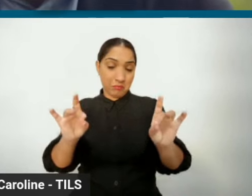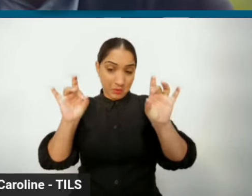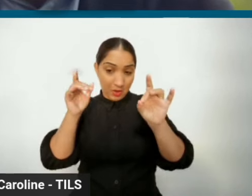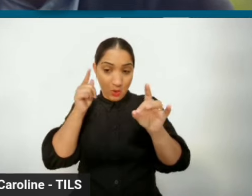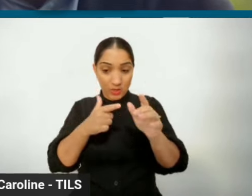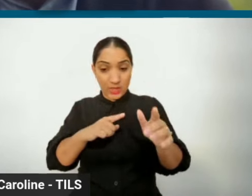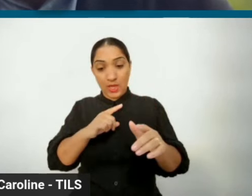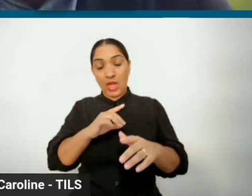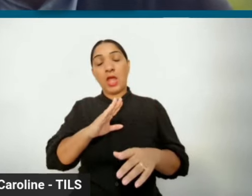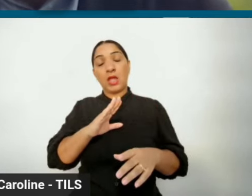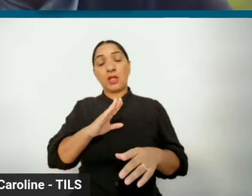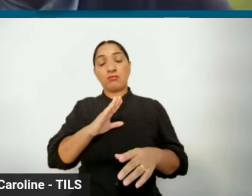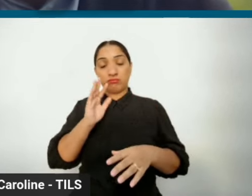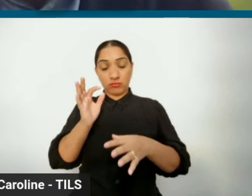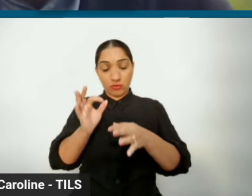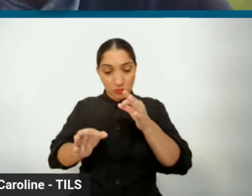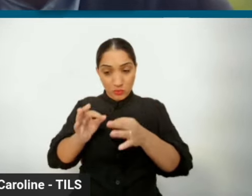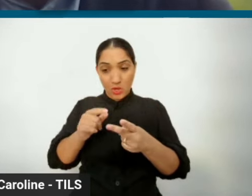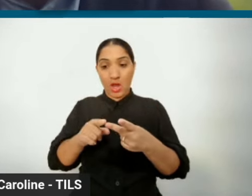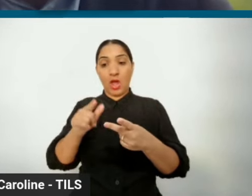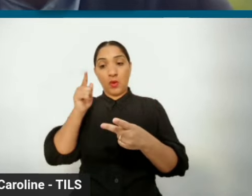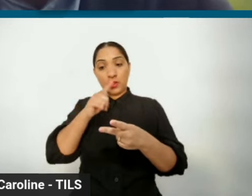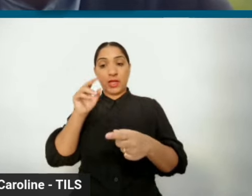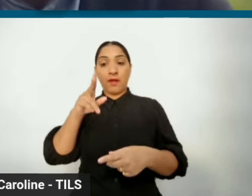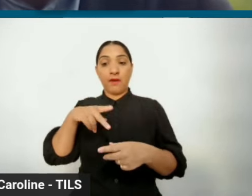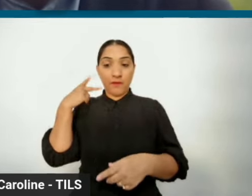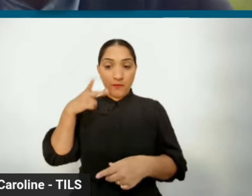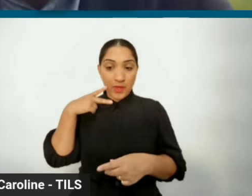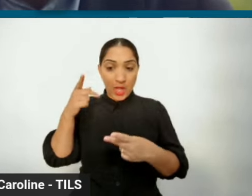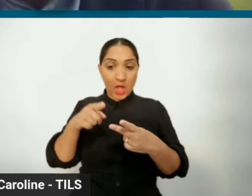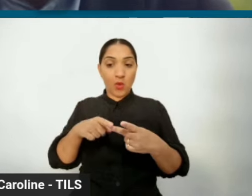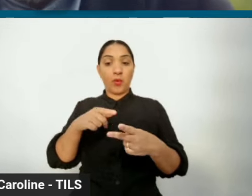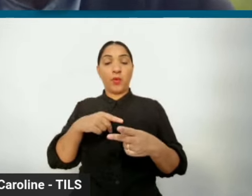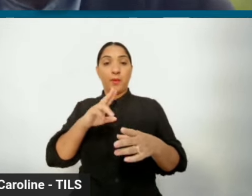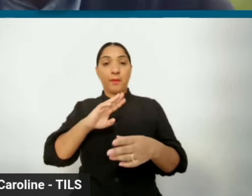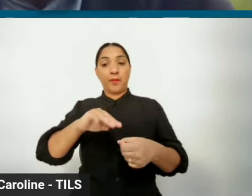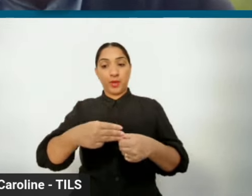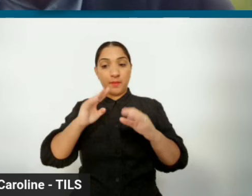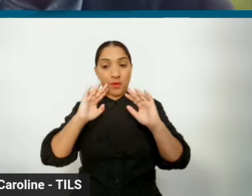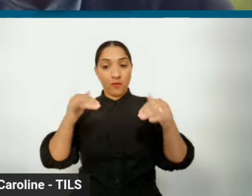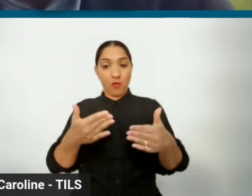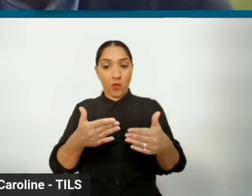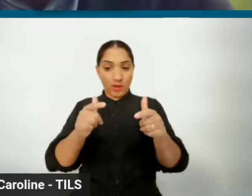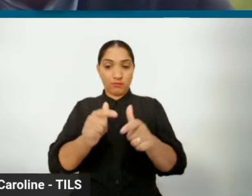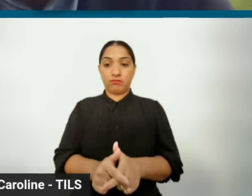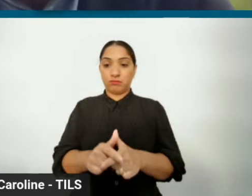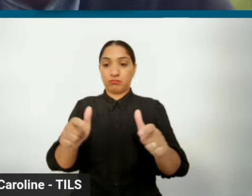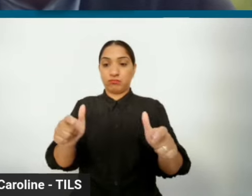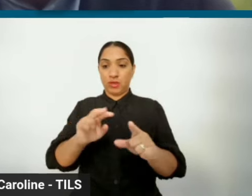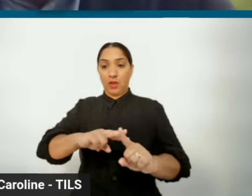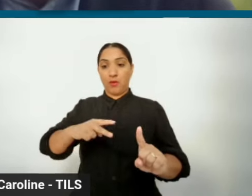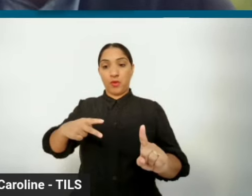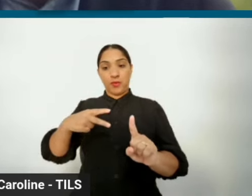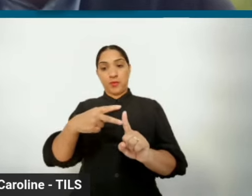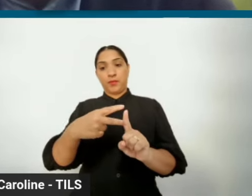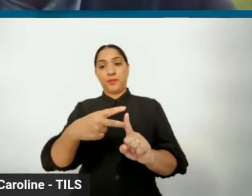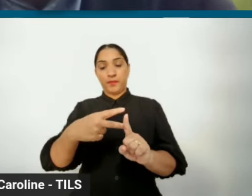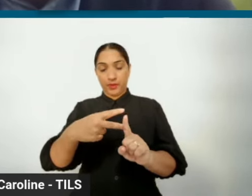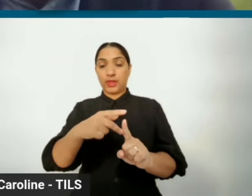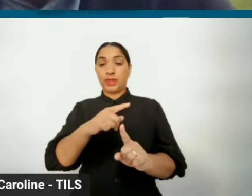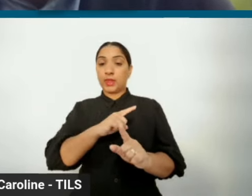de eleições municipais, vereadores, vereadoras. Ampliar esse número